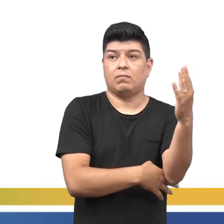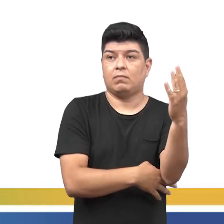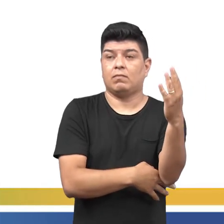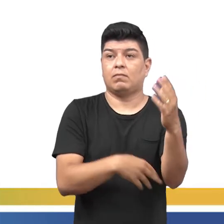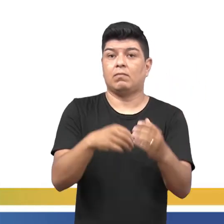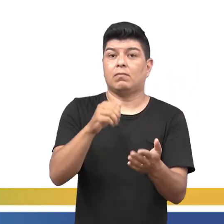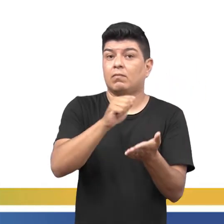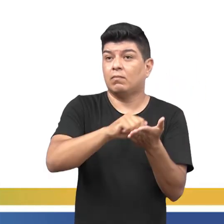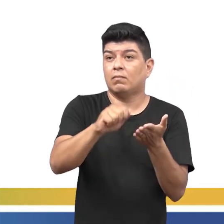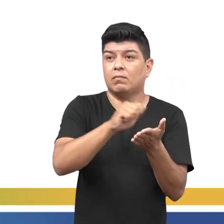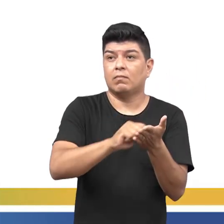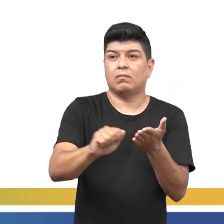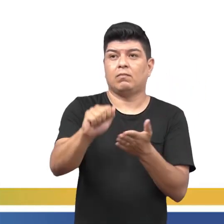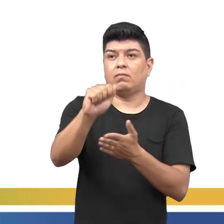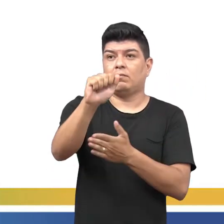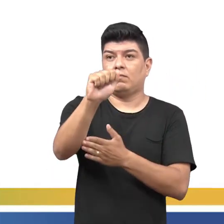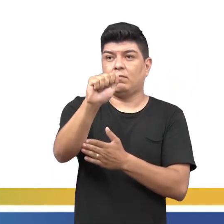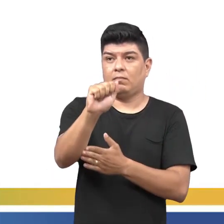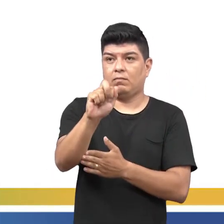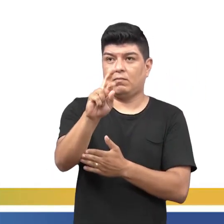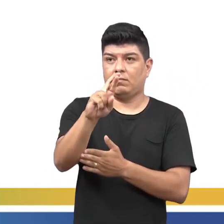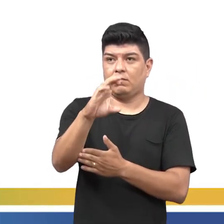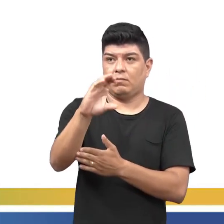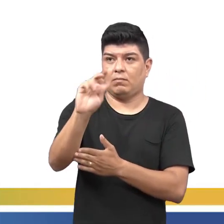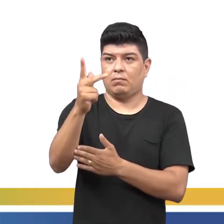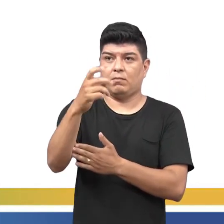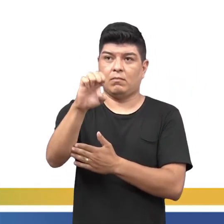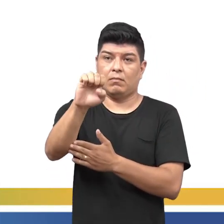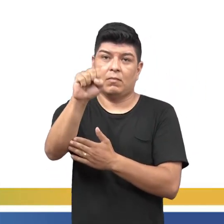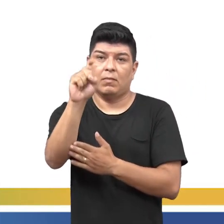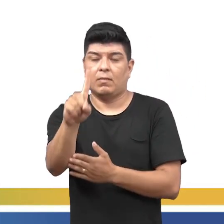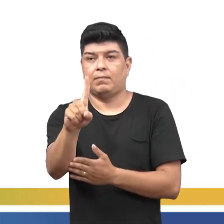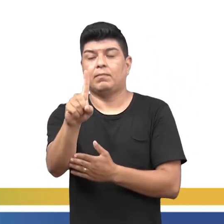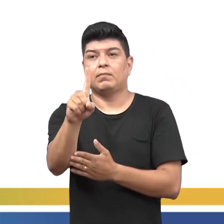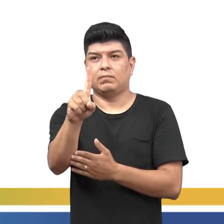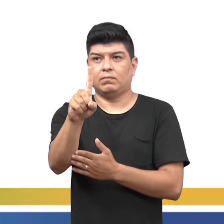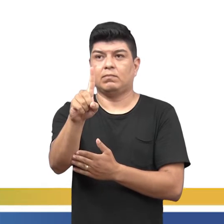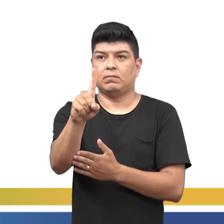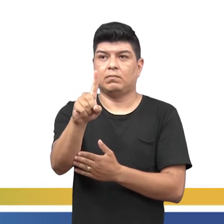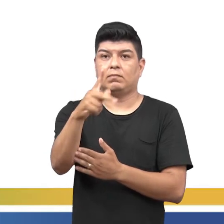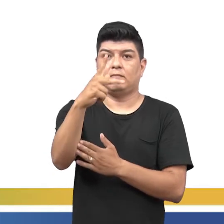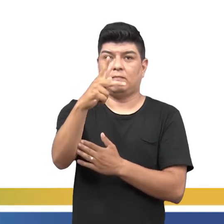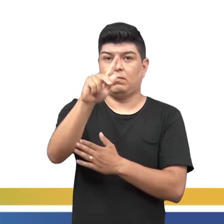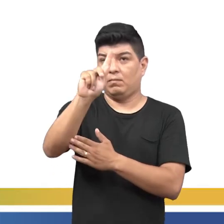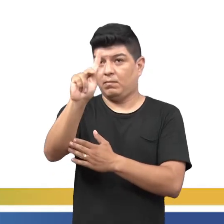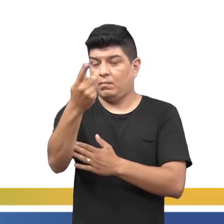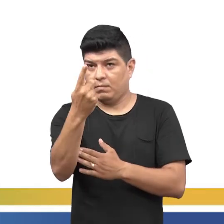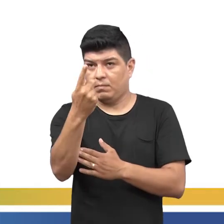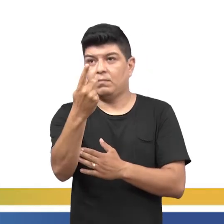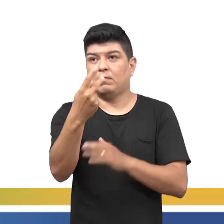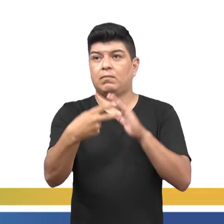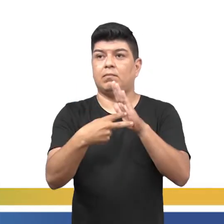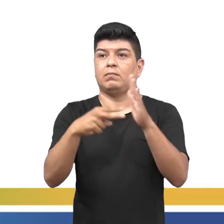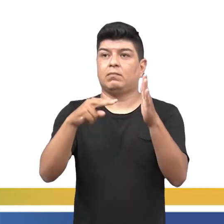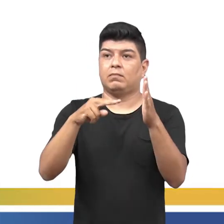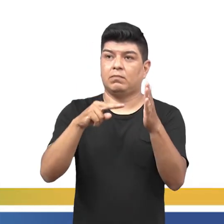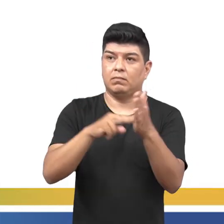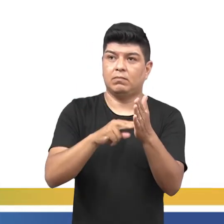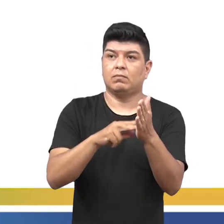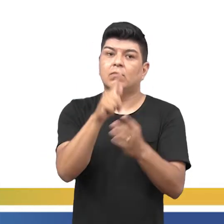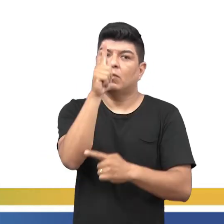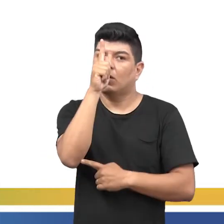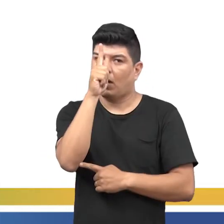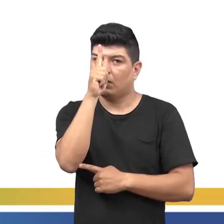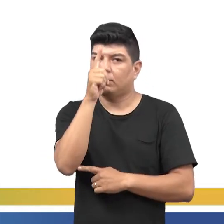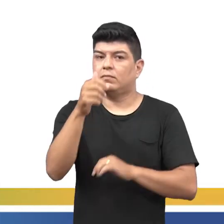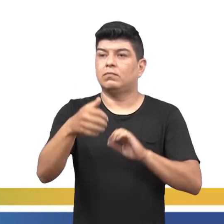arché, da physis. Physis em grego é natureza. Esse pH aí representa um F grego, um Φ grego. Então, a arché